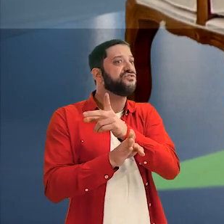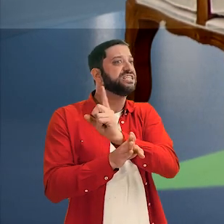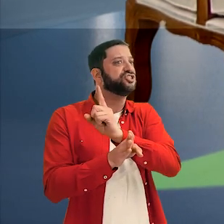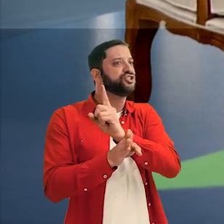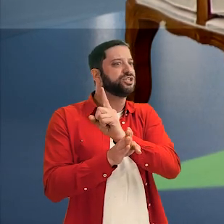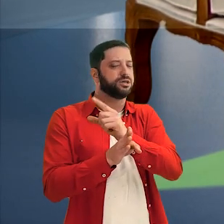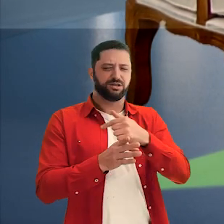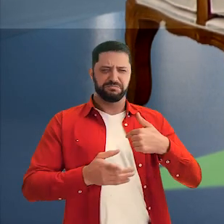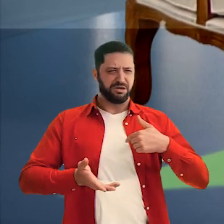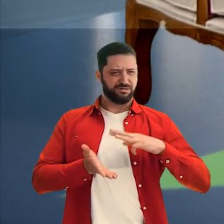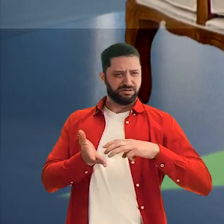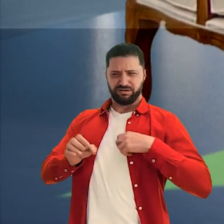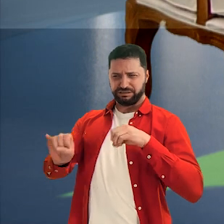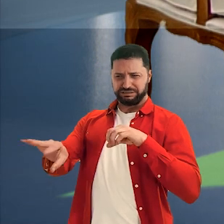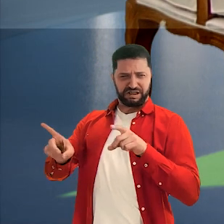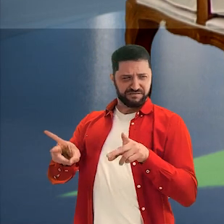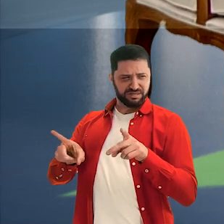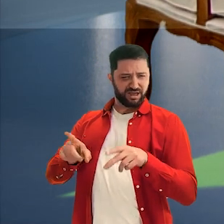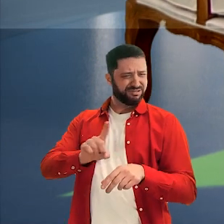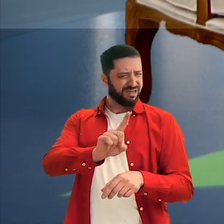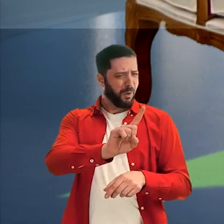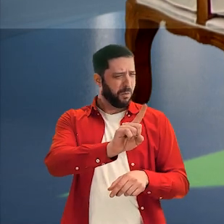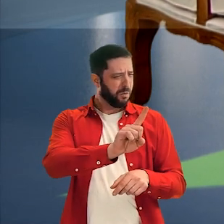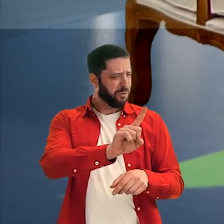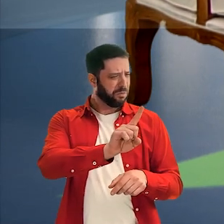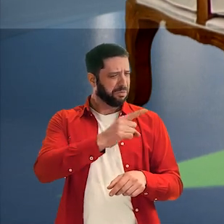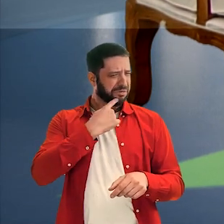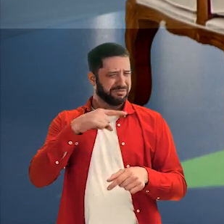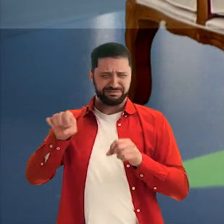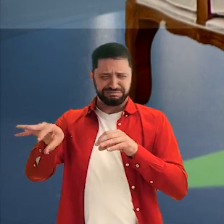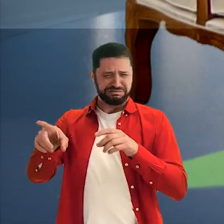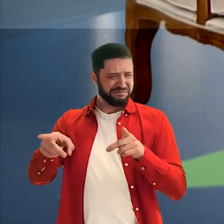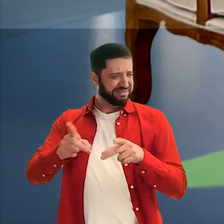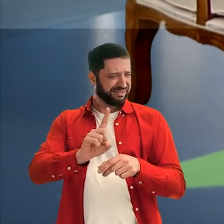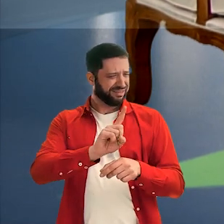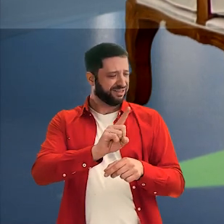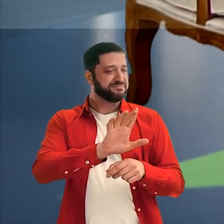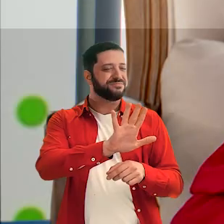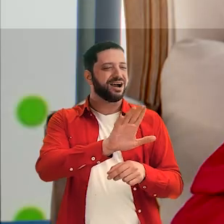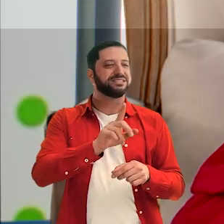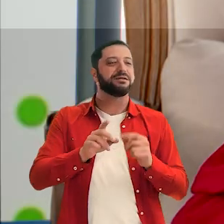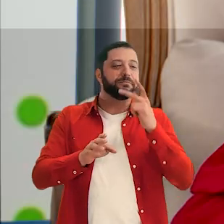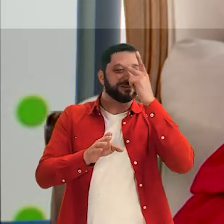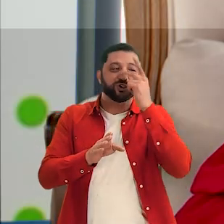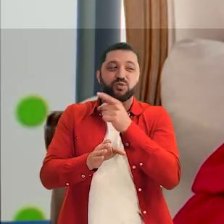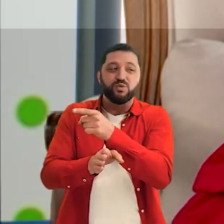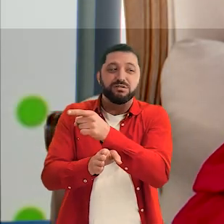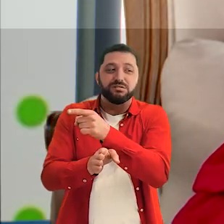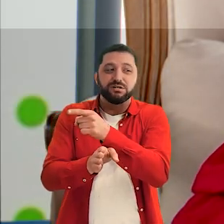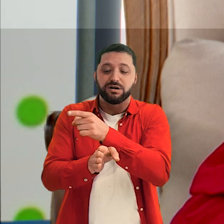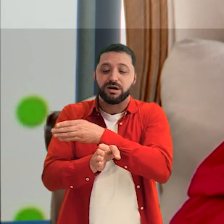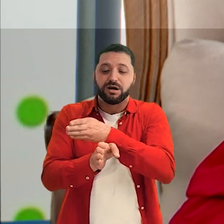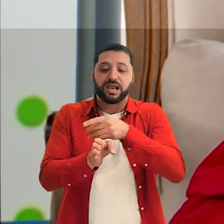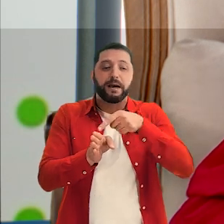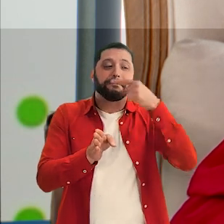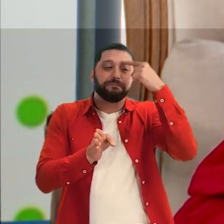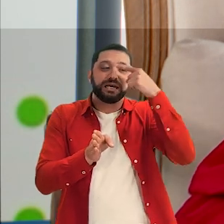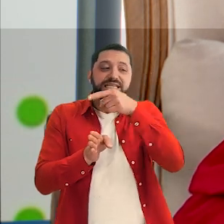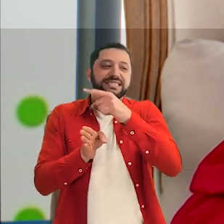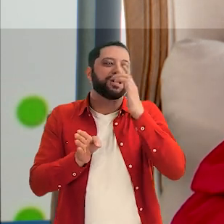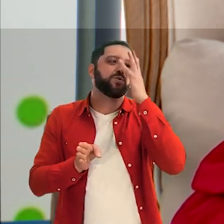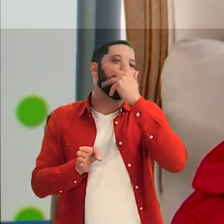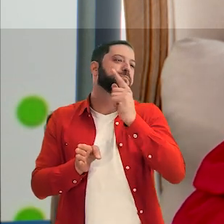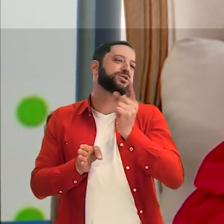de vendas? Eu não falo de vendas dentro do método, mas por quê? Porque a pessoa não se achava bonita, a pessoa não